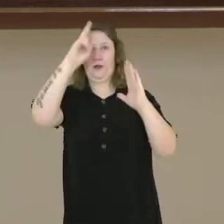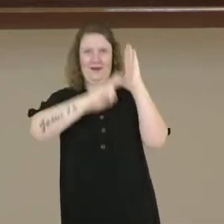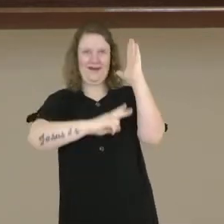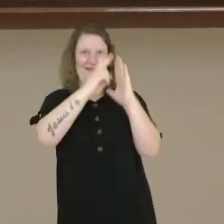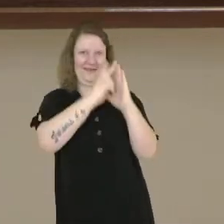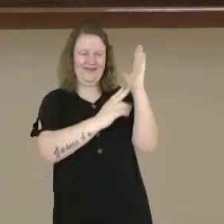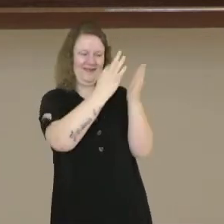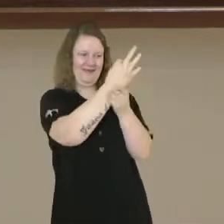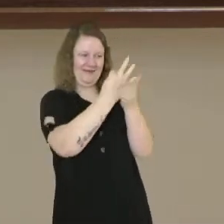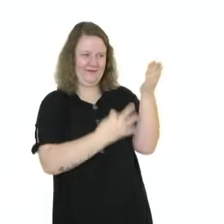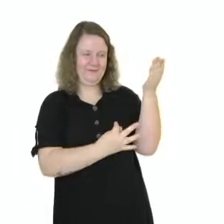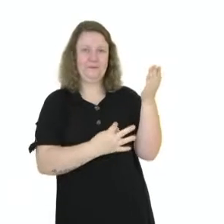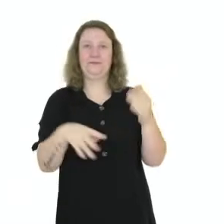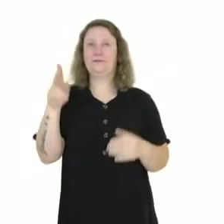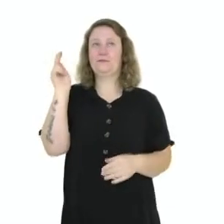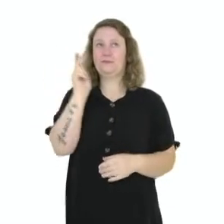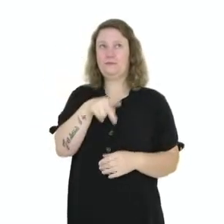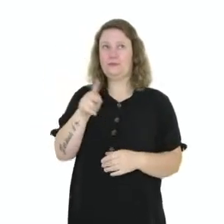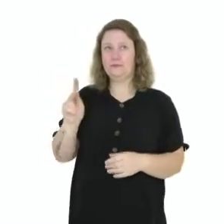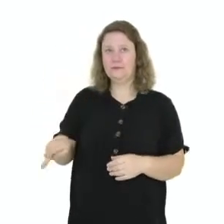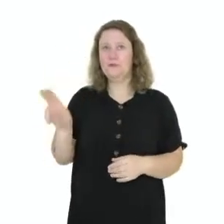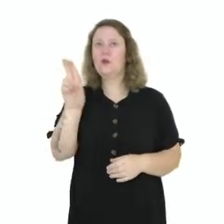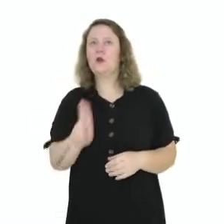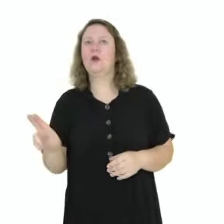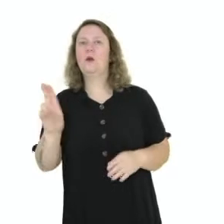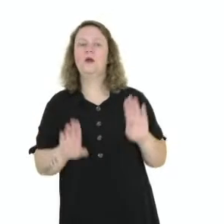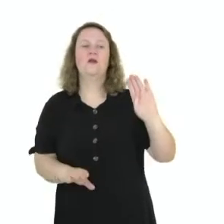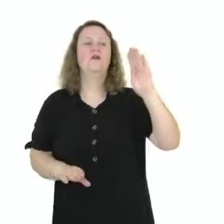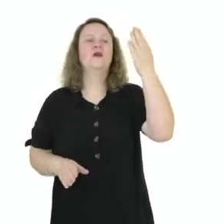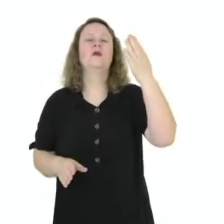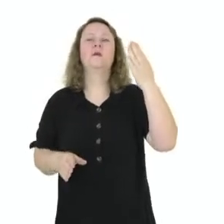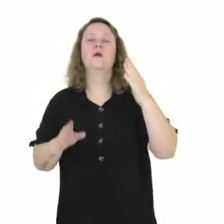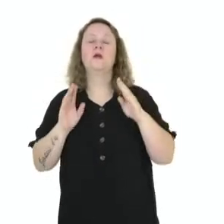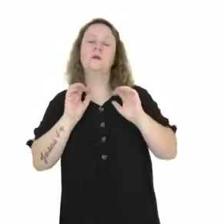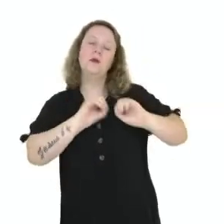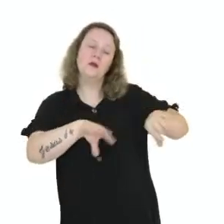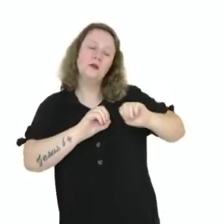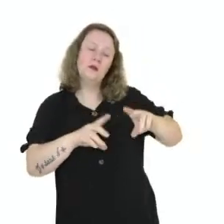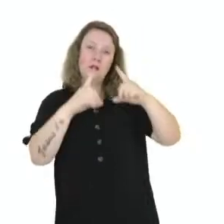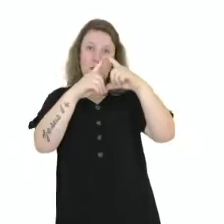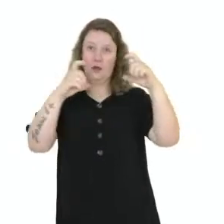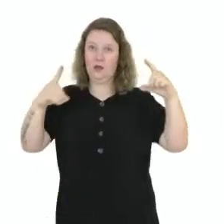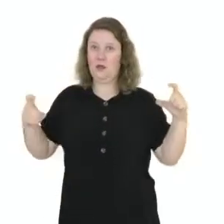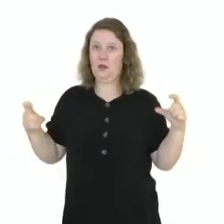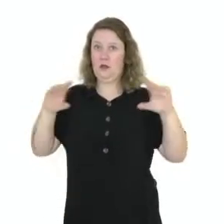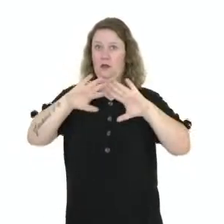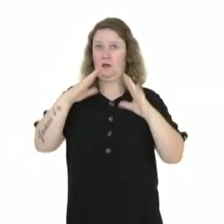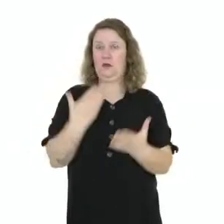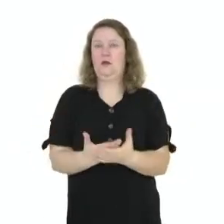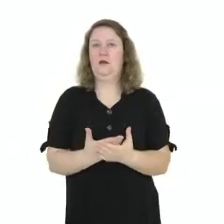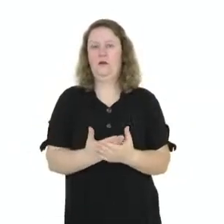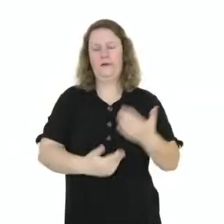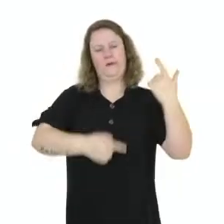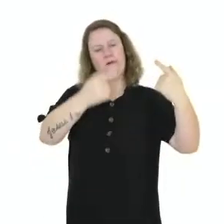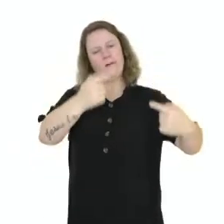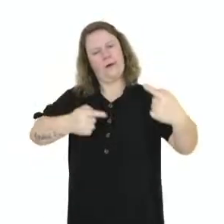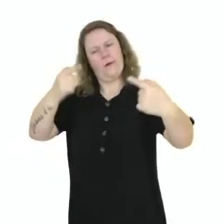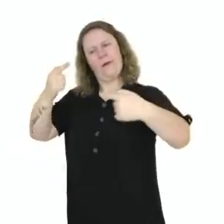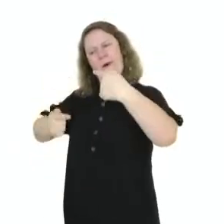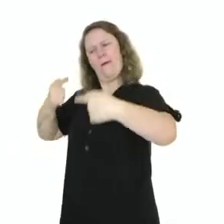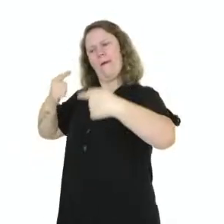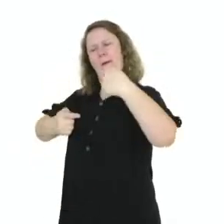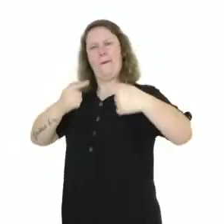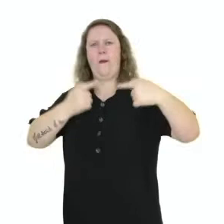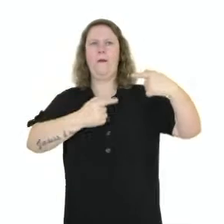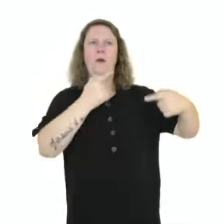texto. O professor usa fake news para ensinar ciência na escola. Alvo de debate ao redor do mundo, por seu possível impacto